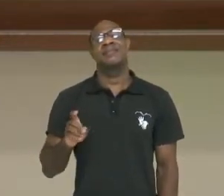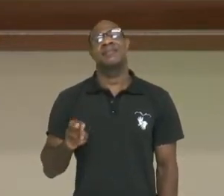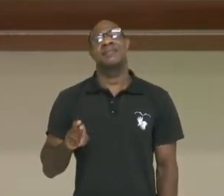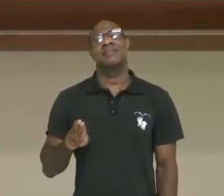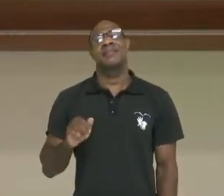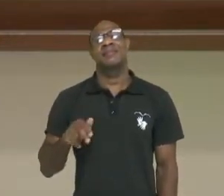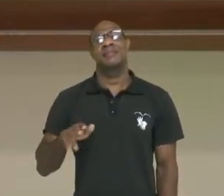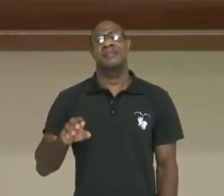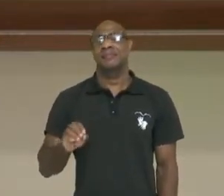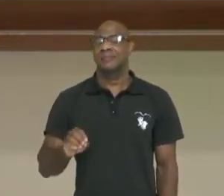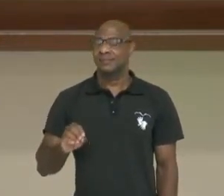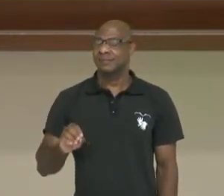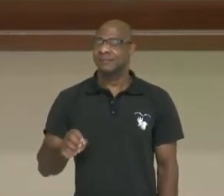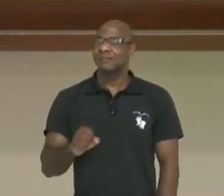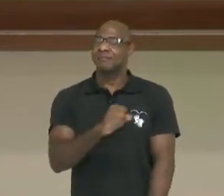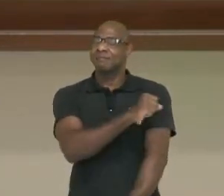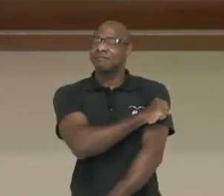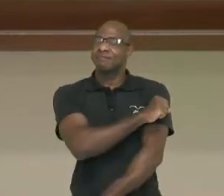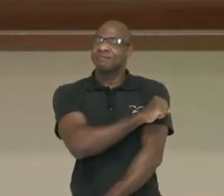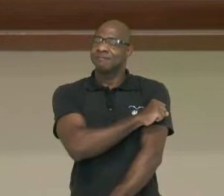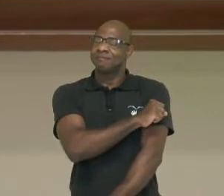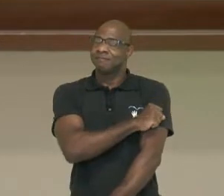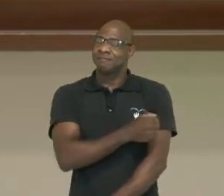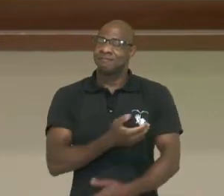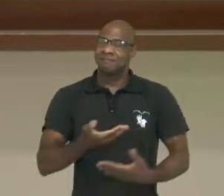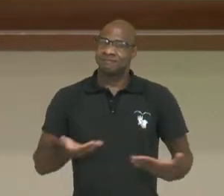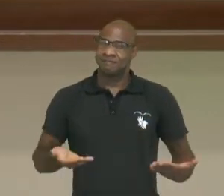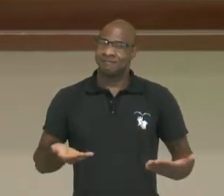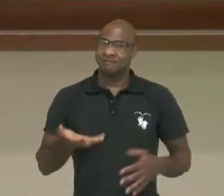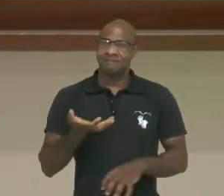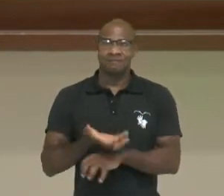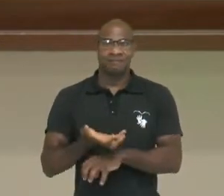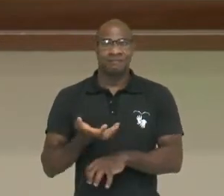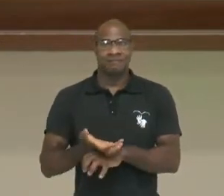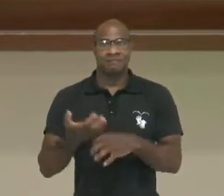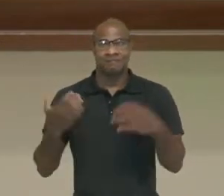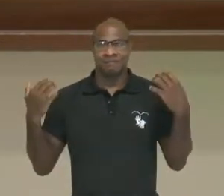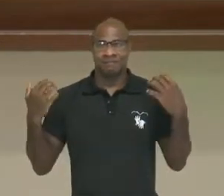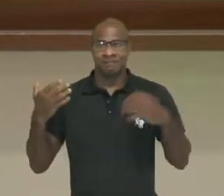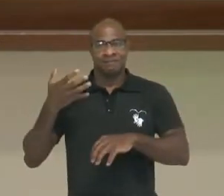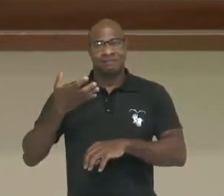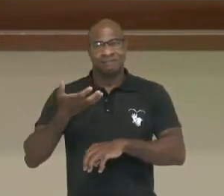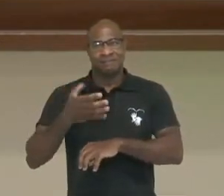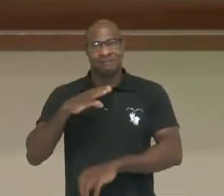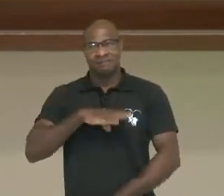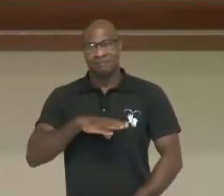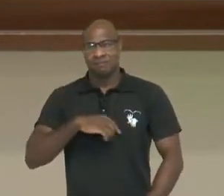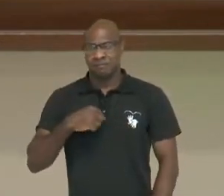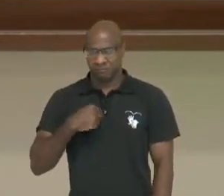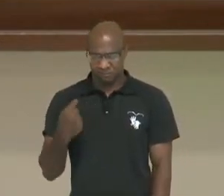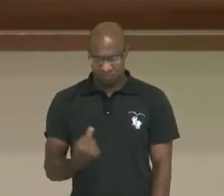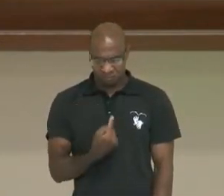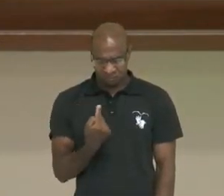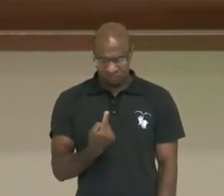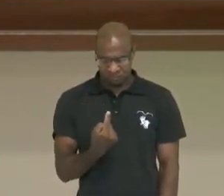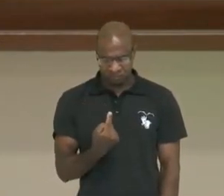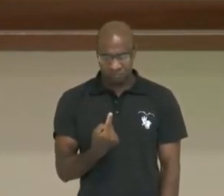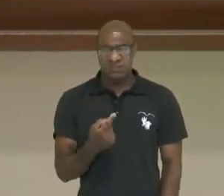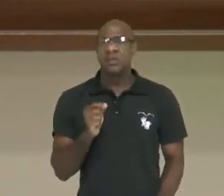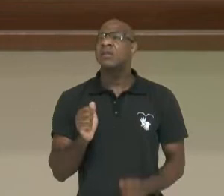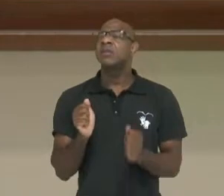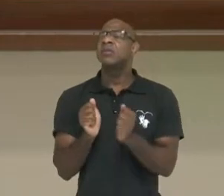língua portuguesa. E como vocês sempre sabem, eu não estou só. Quem tá junto